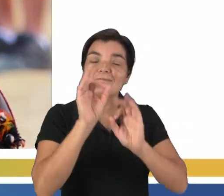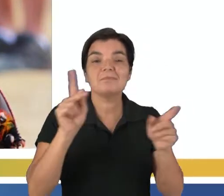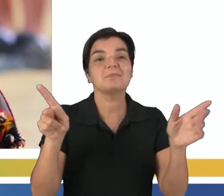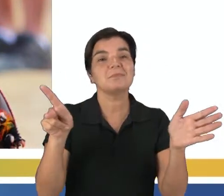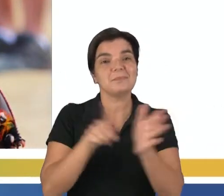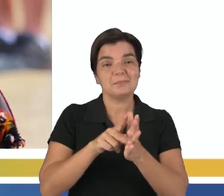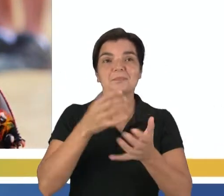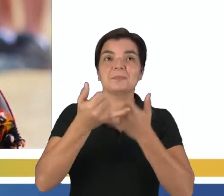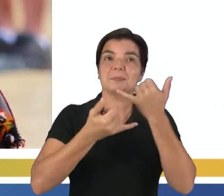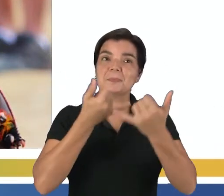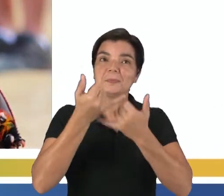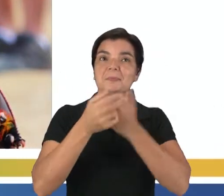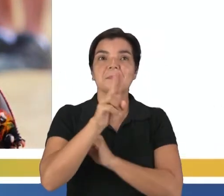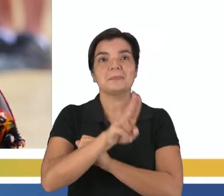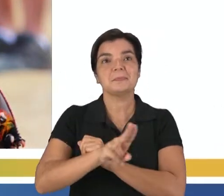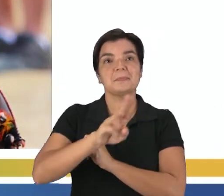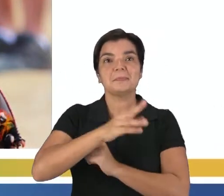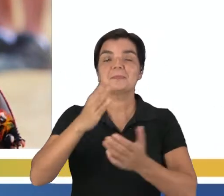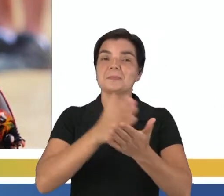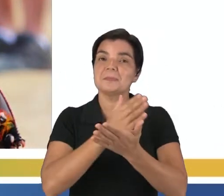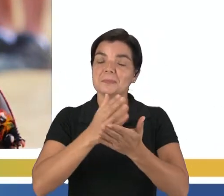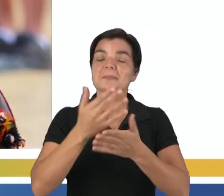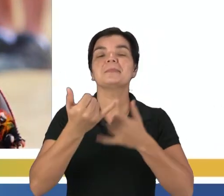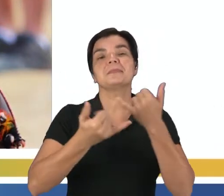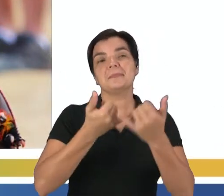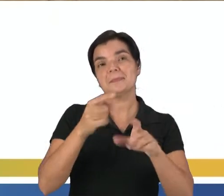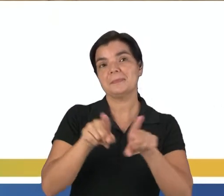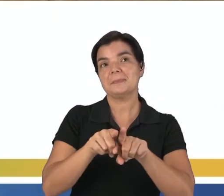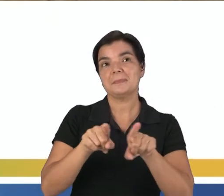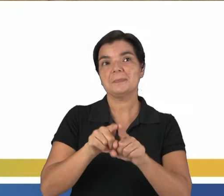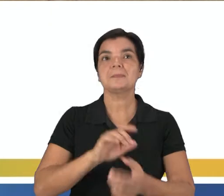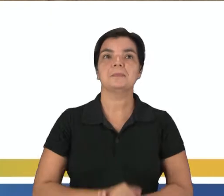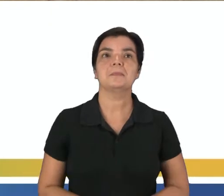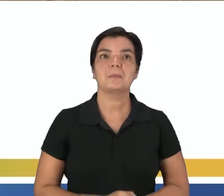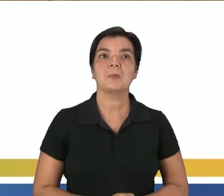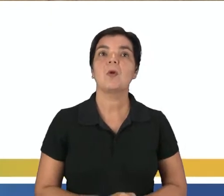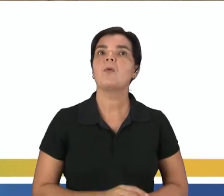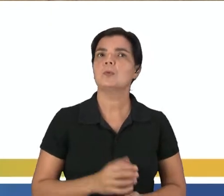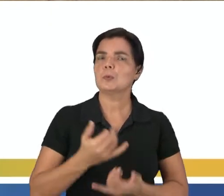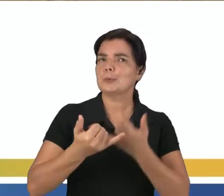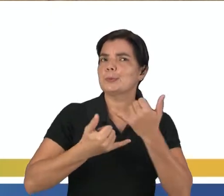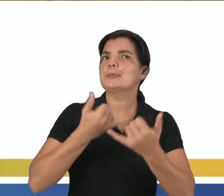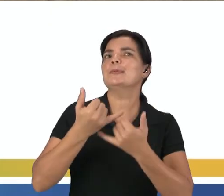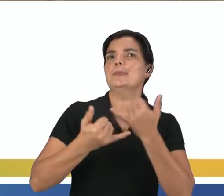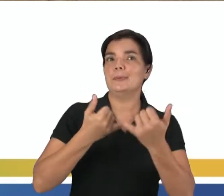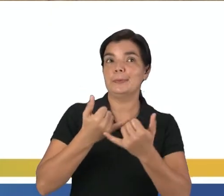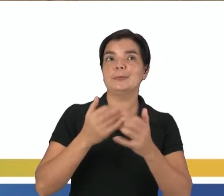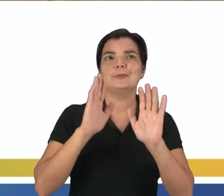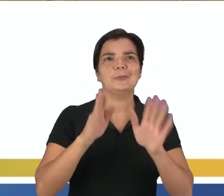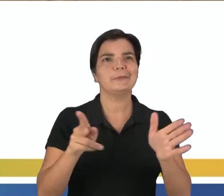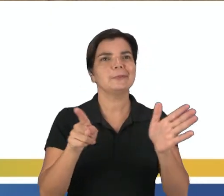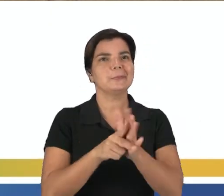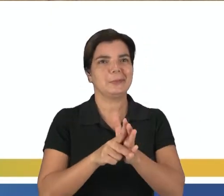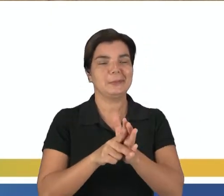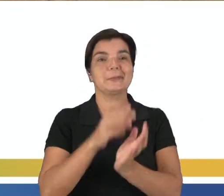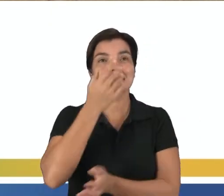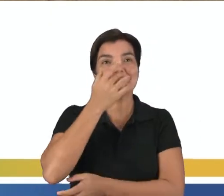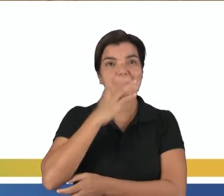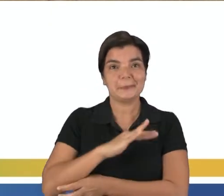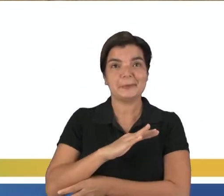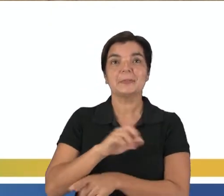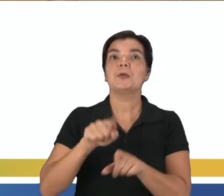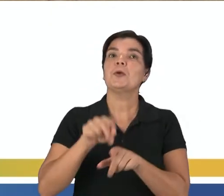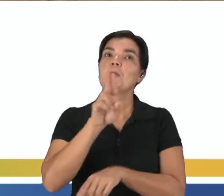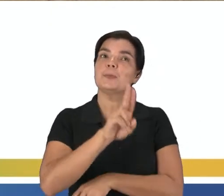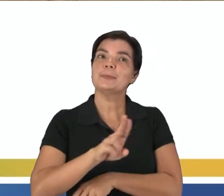pessoas confeccionam os brinquedos utilizados em algumas dessas brincadeiras. Muitos desses jogos e brincadeiras já fazem parte da